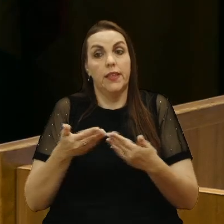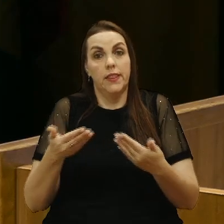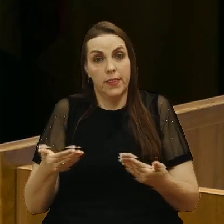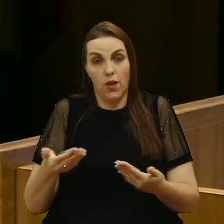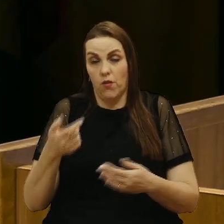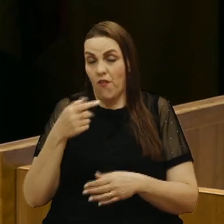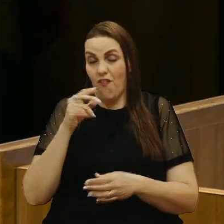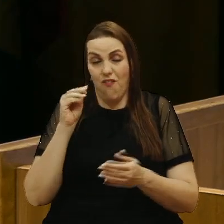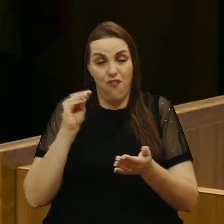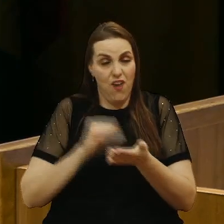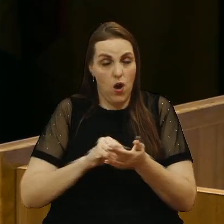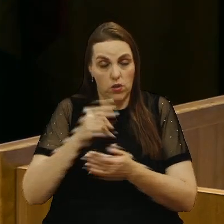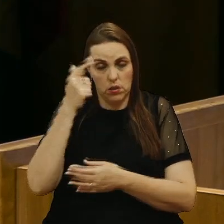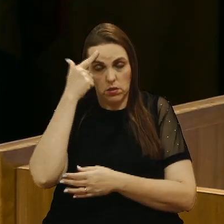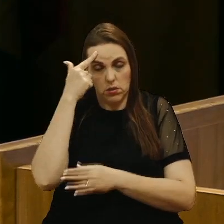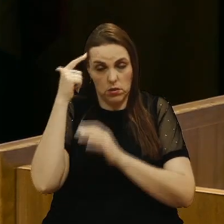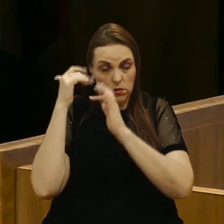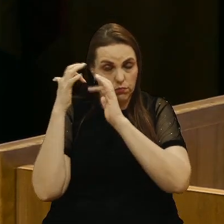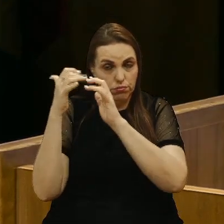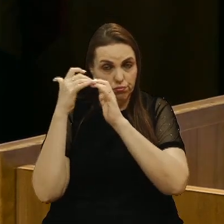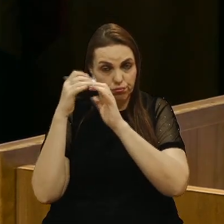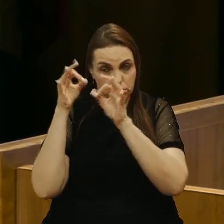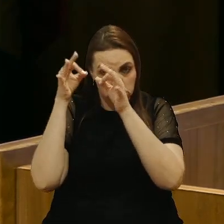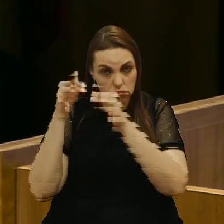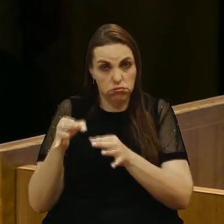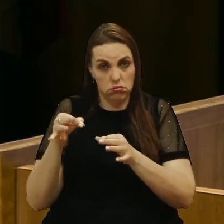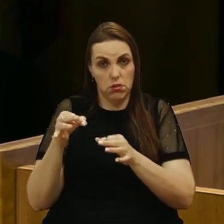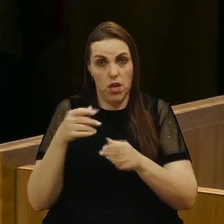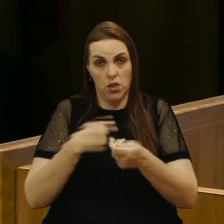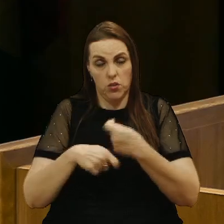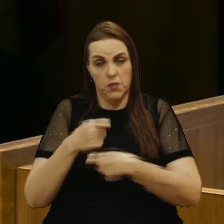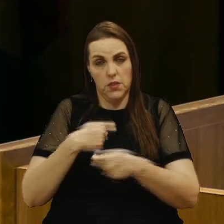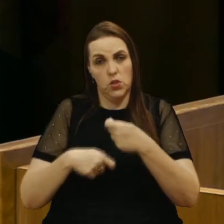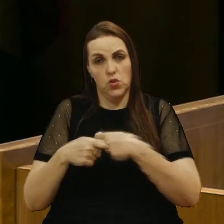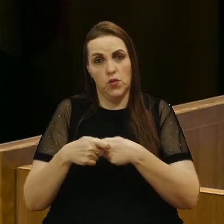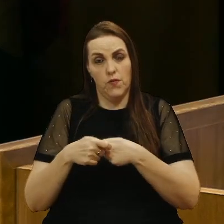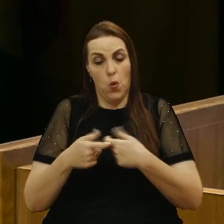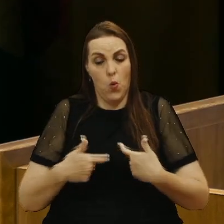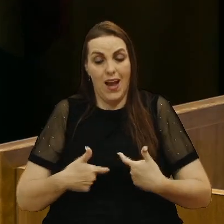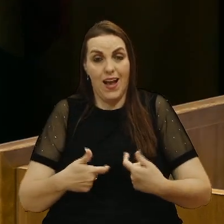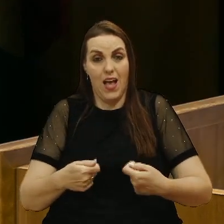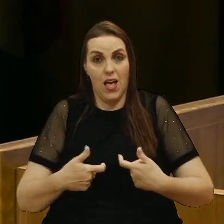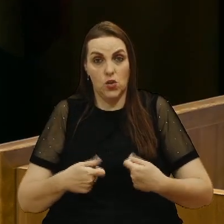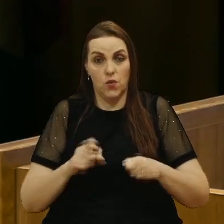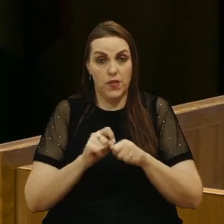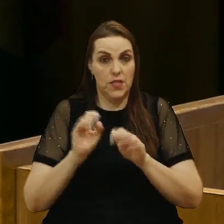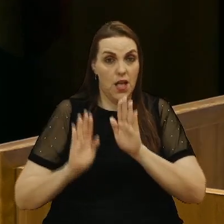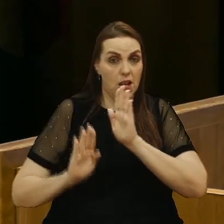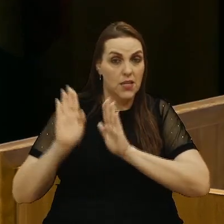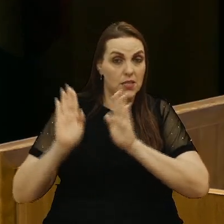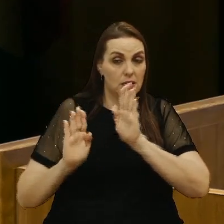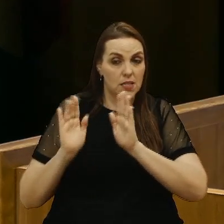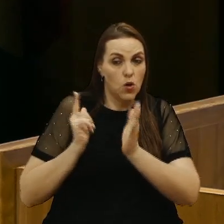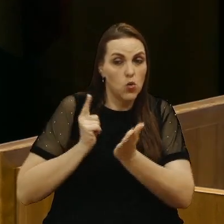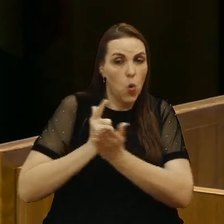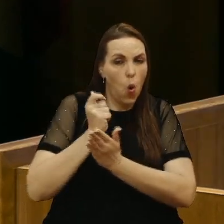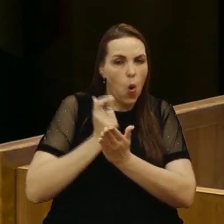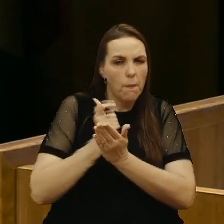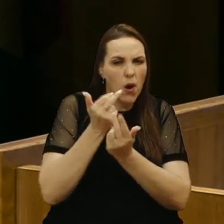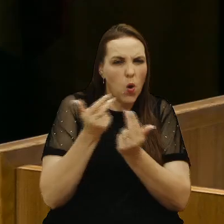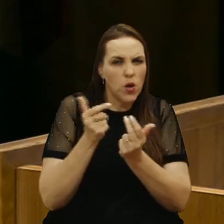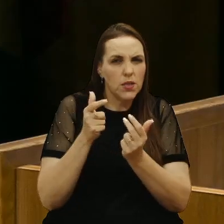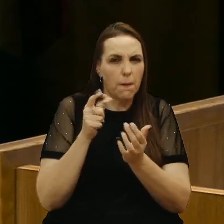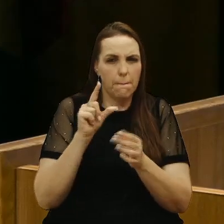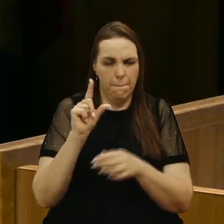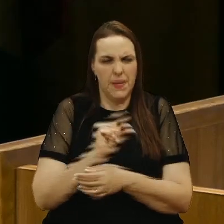irracionalidade administrativa. O custo operacional para realizar licitações de compras pequenas. Olha que isso é